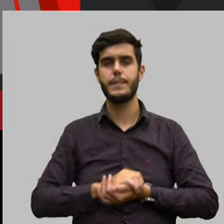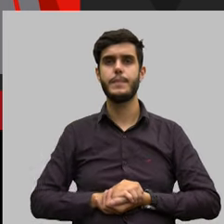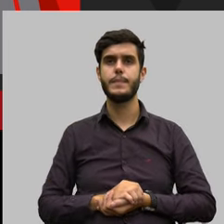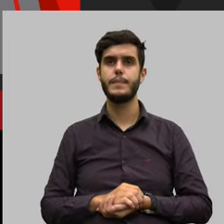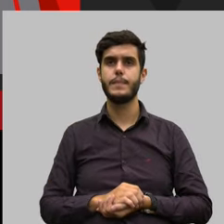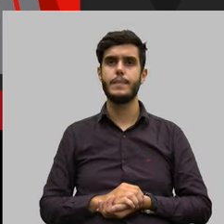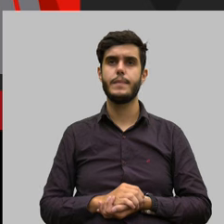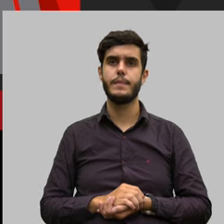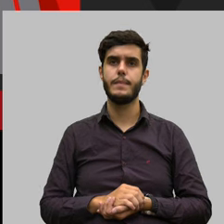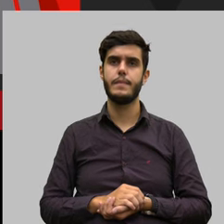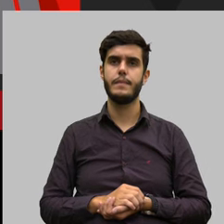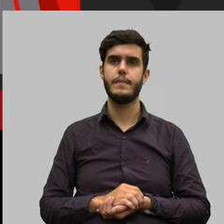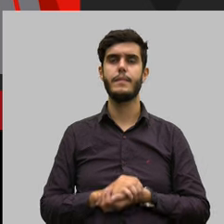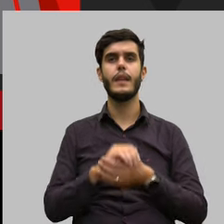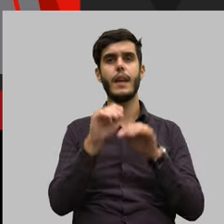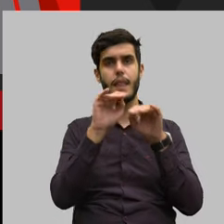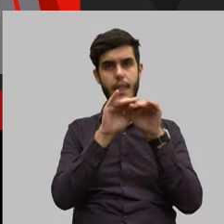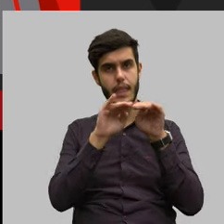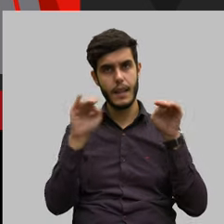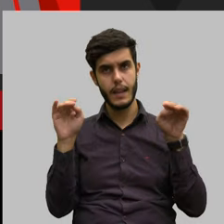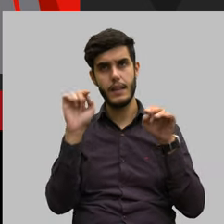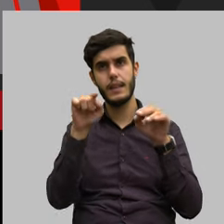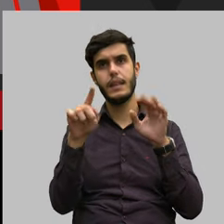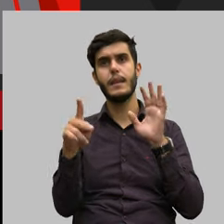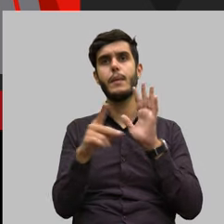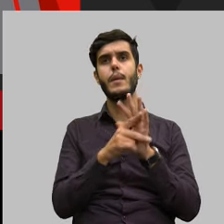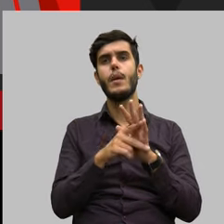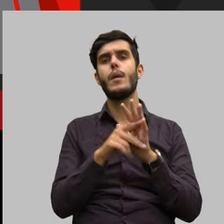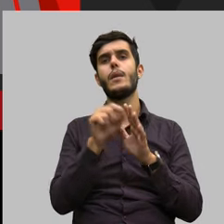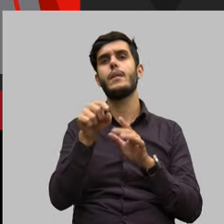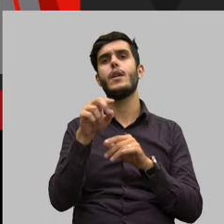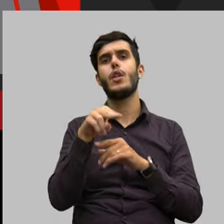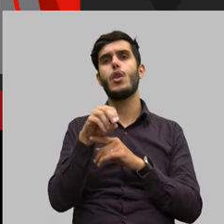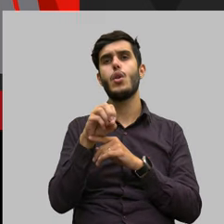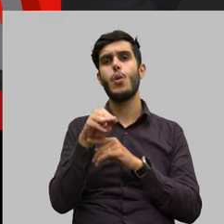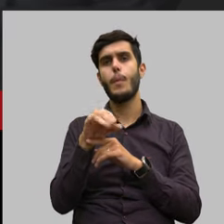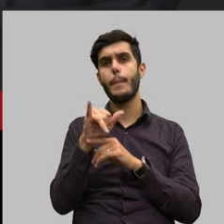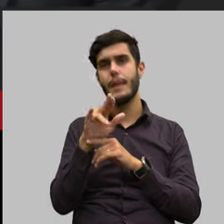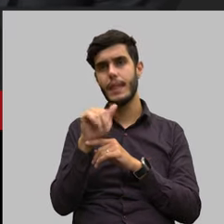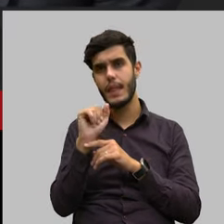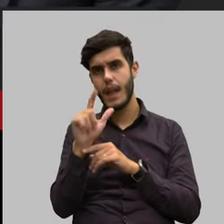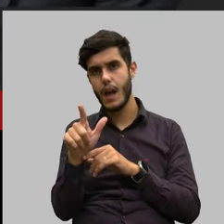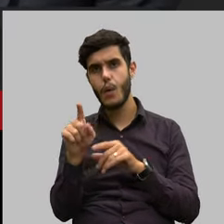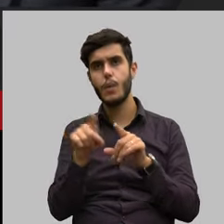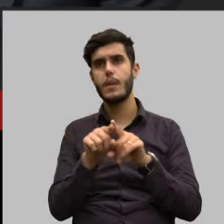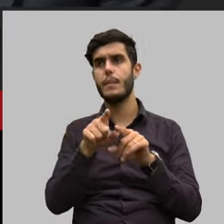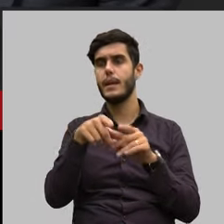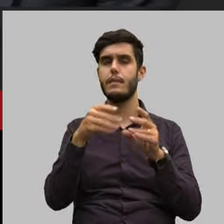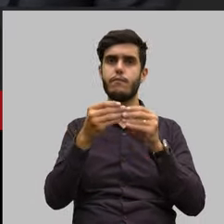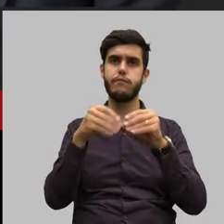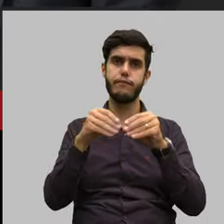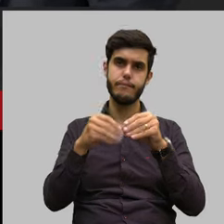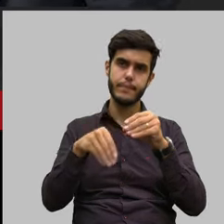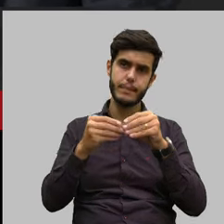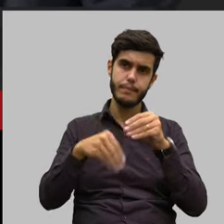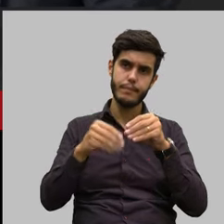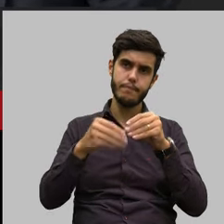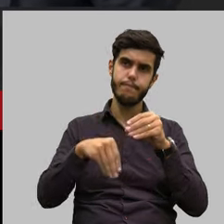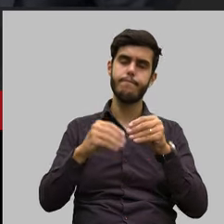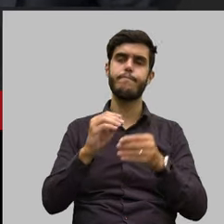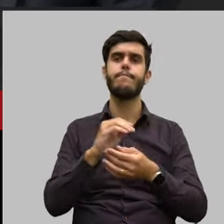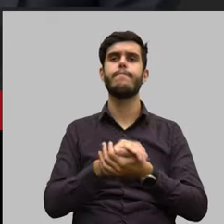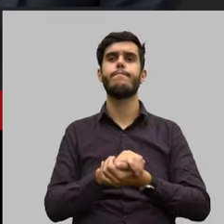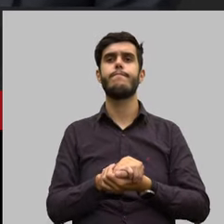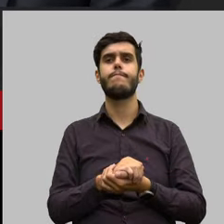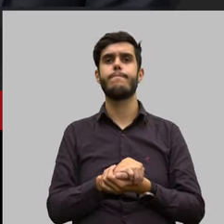linha e n na barra a evolução nominal dessa despesa em seguida eu mostro o outro